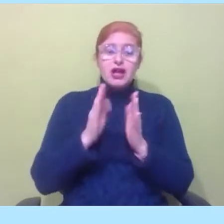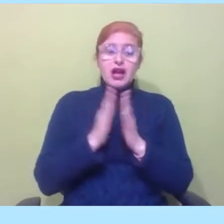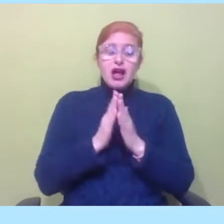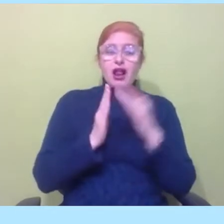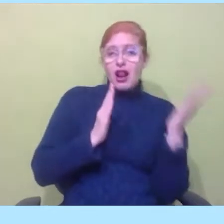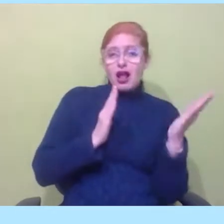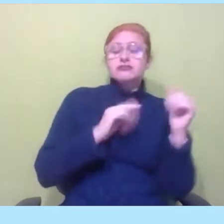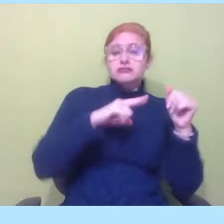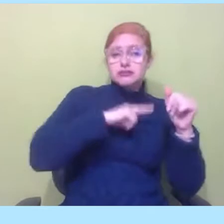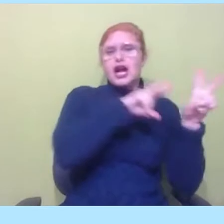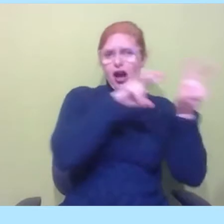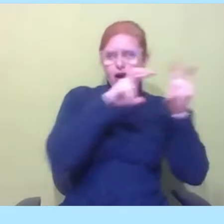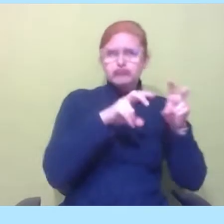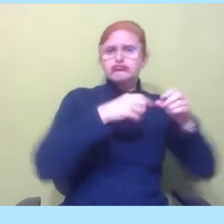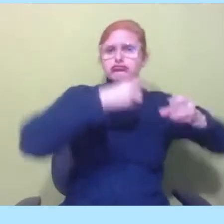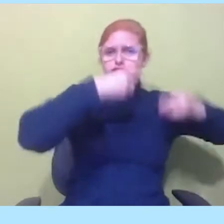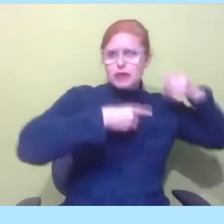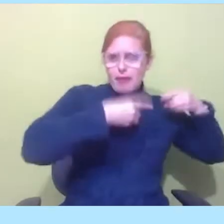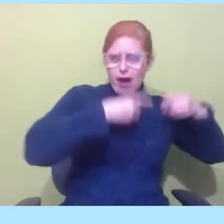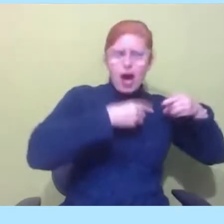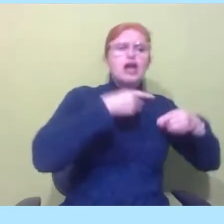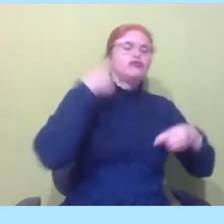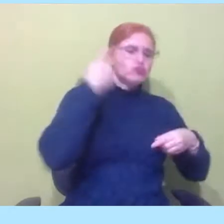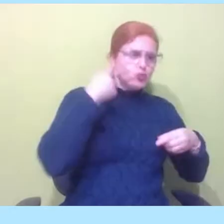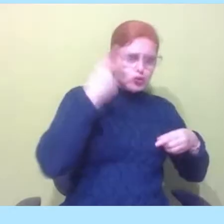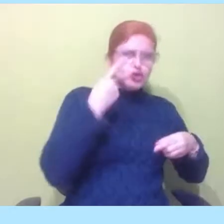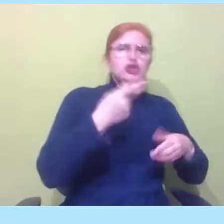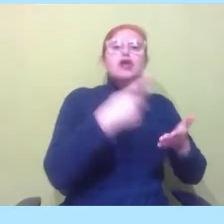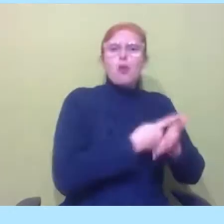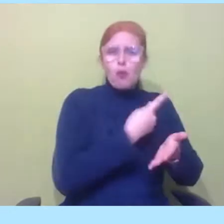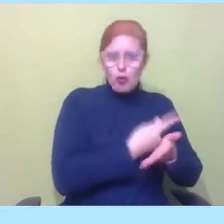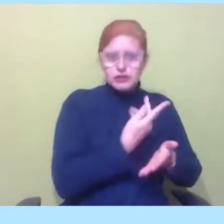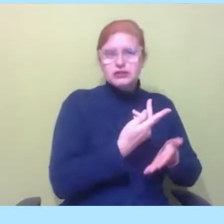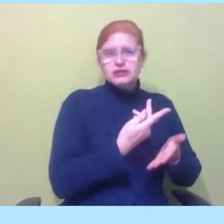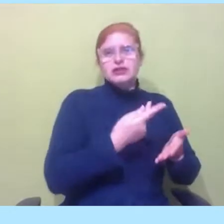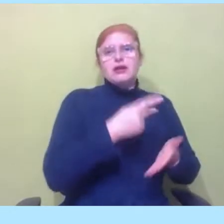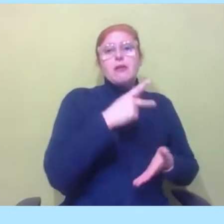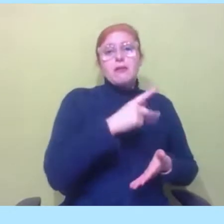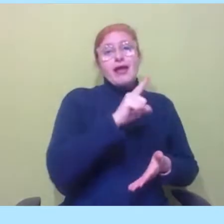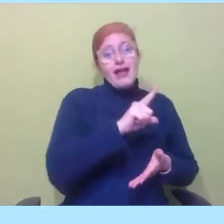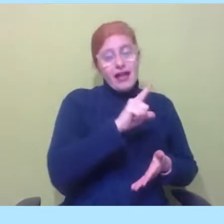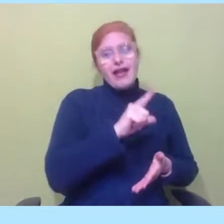debate político que está acontecendo com o PL das fake news, por exemplo.